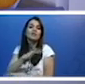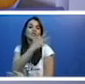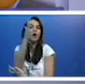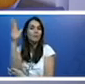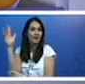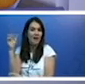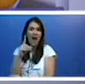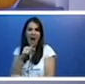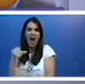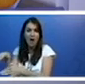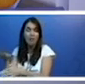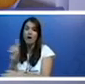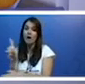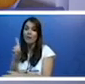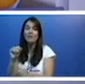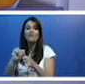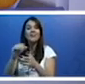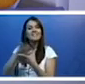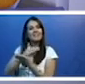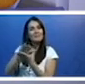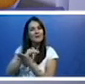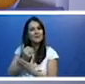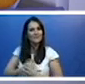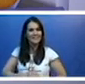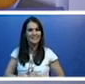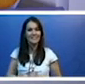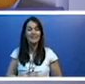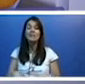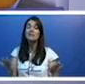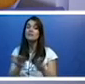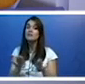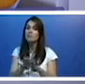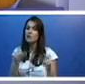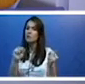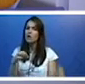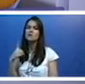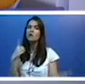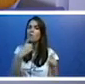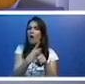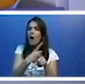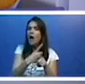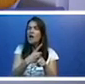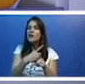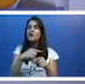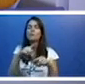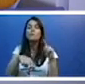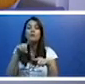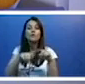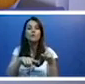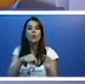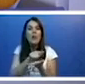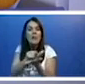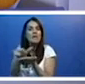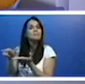na água, você faz o sabão. Além disso, ele pode ser encontrado em alguns produtos de limpeza